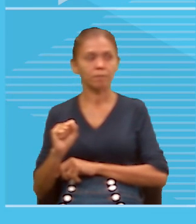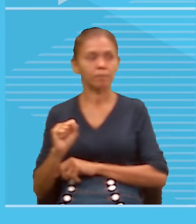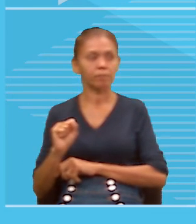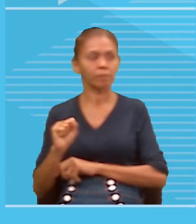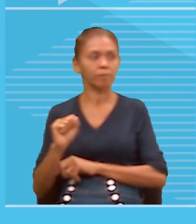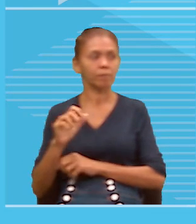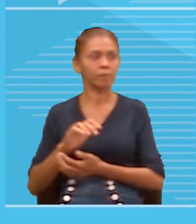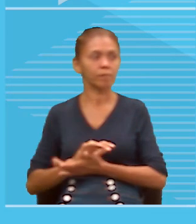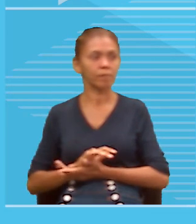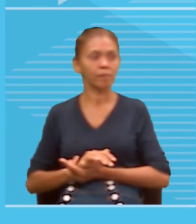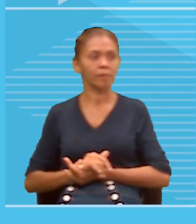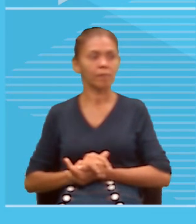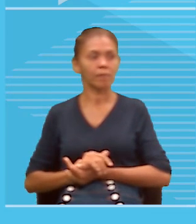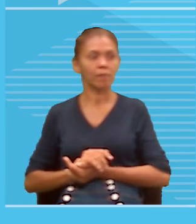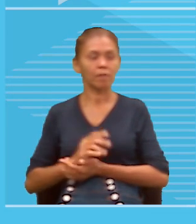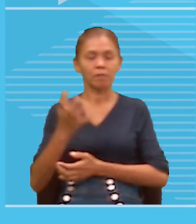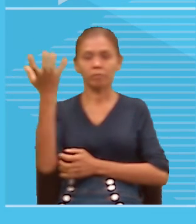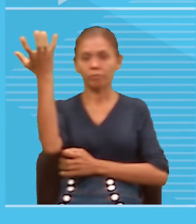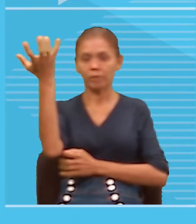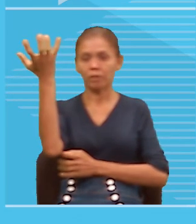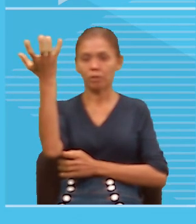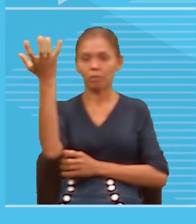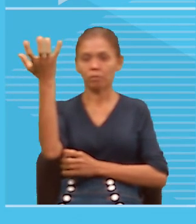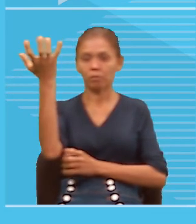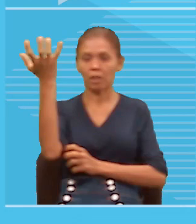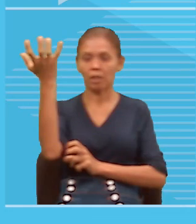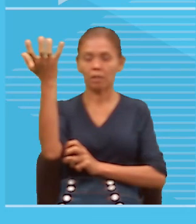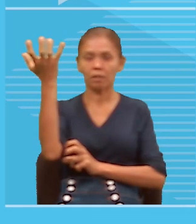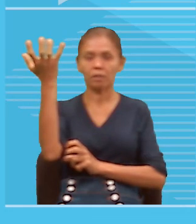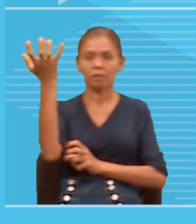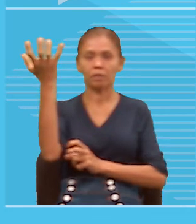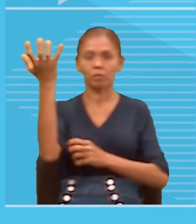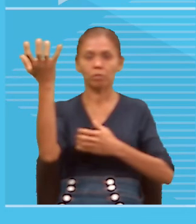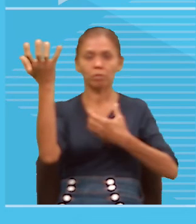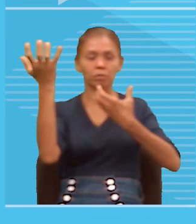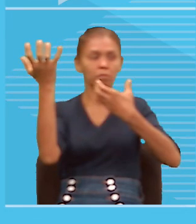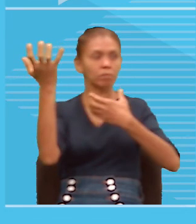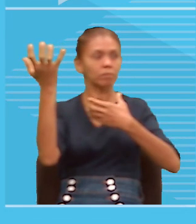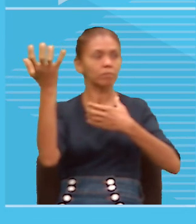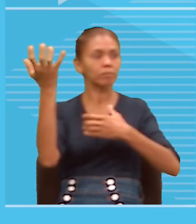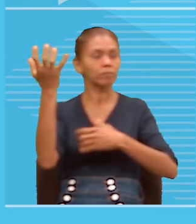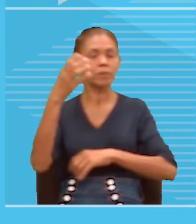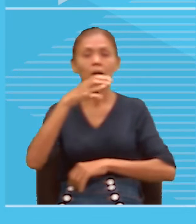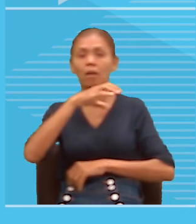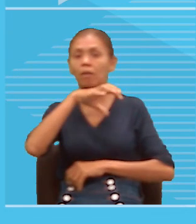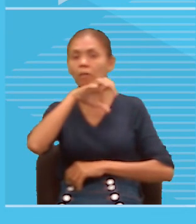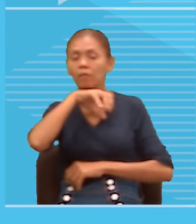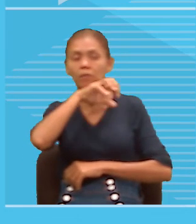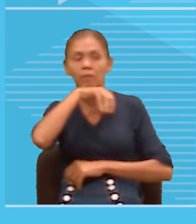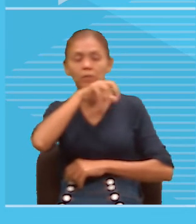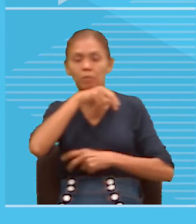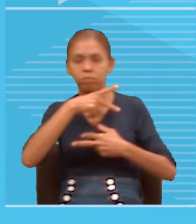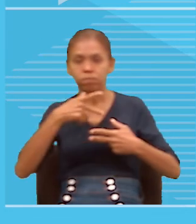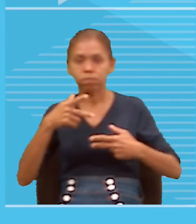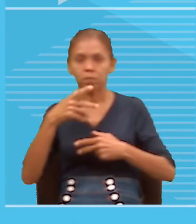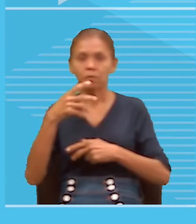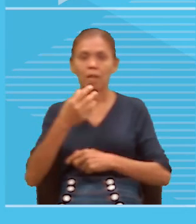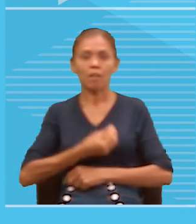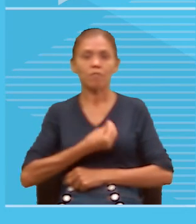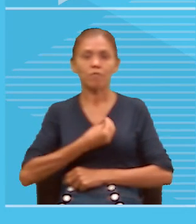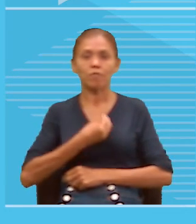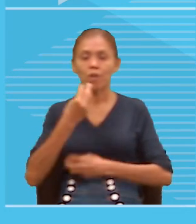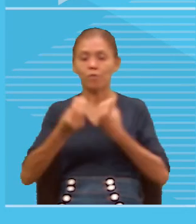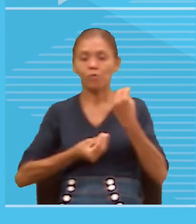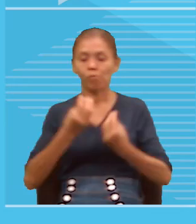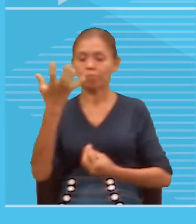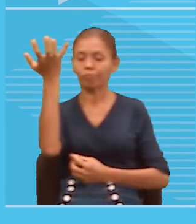descendo no chão onde tinham vários predadores eles frequentavam aqui a Copa das Árvores